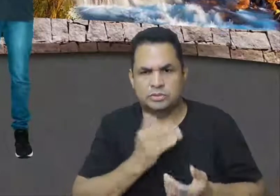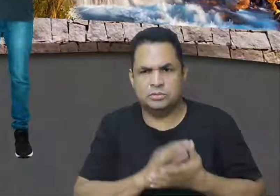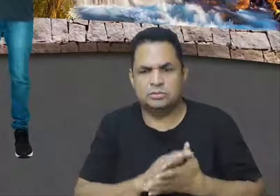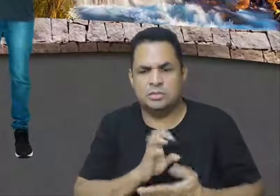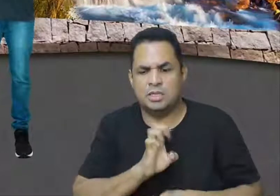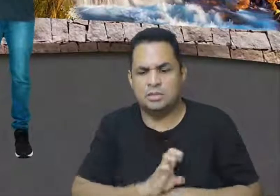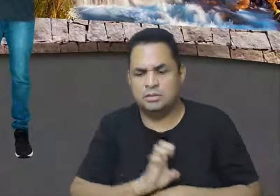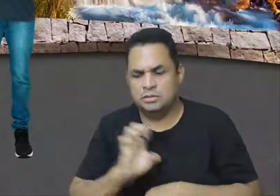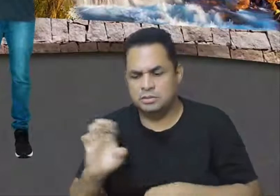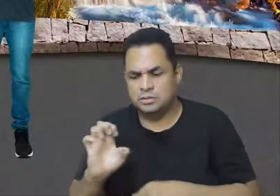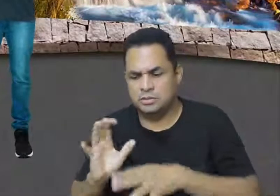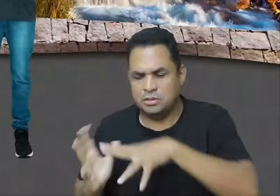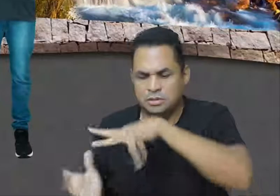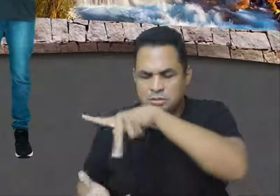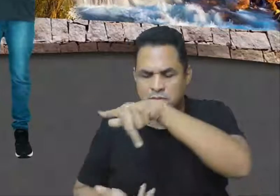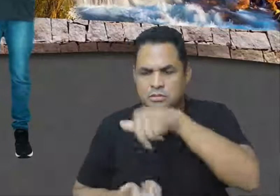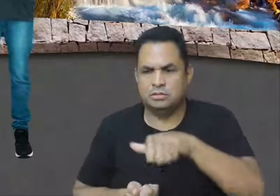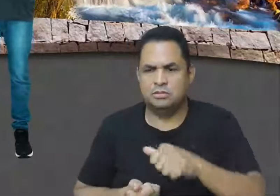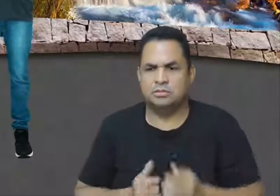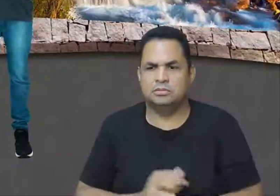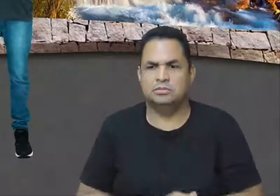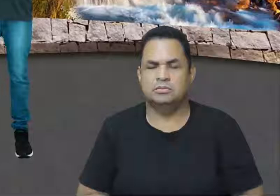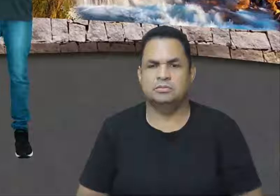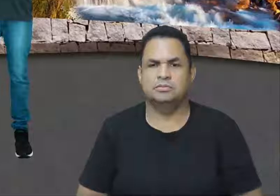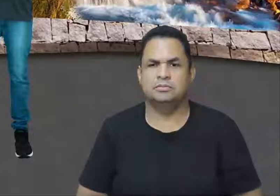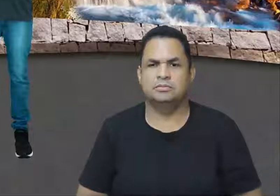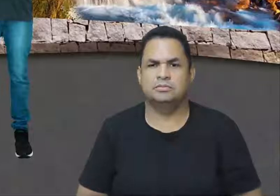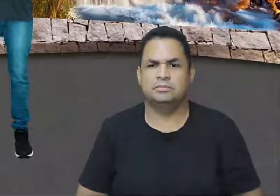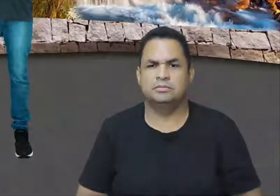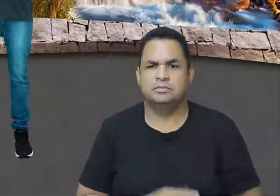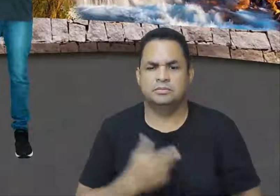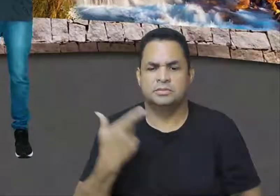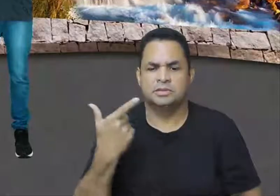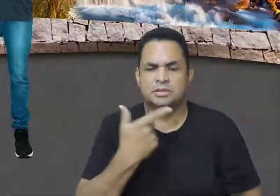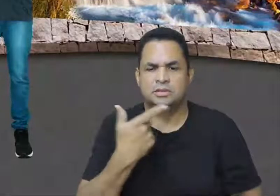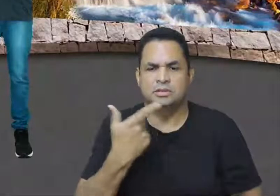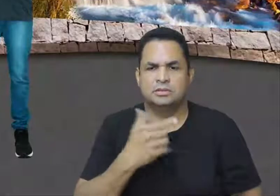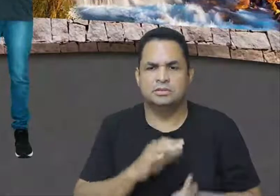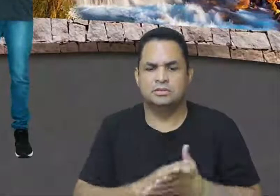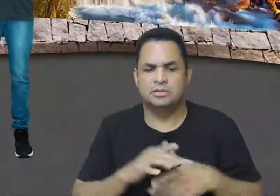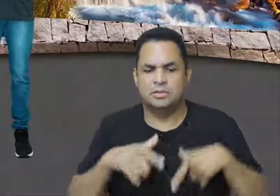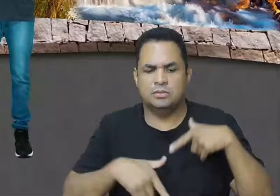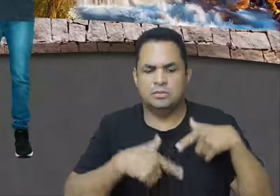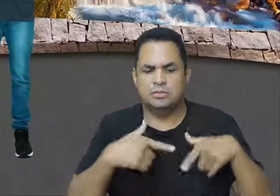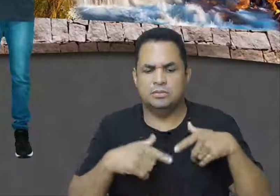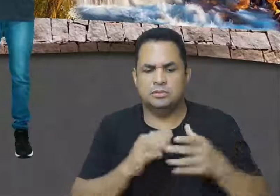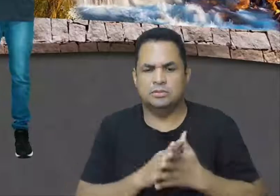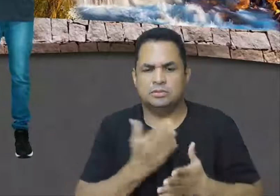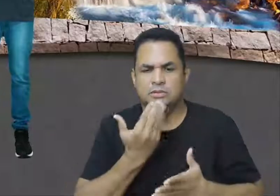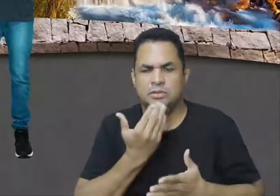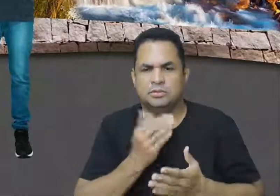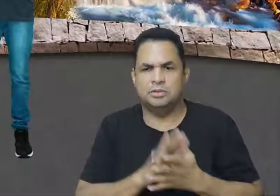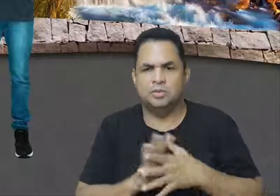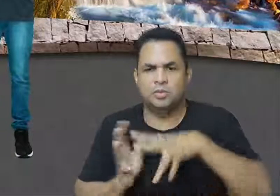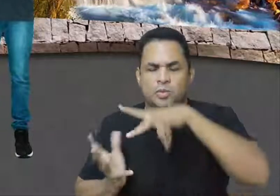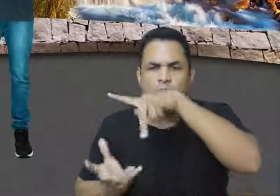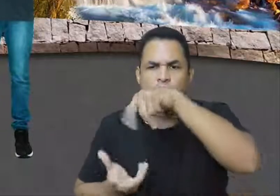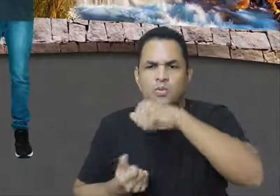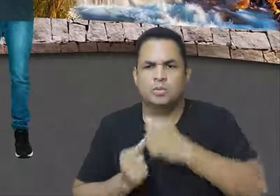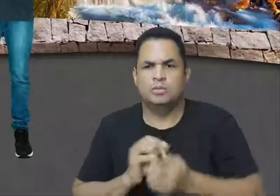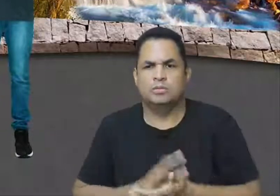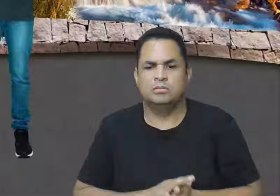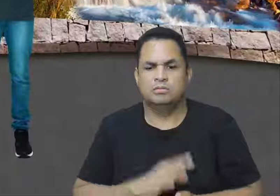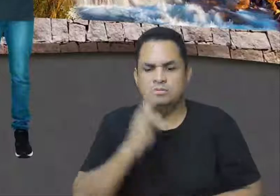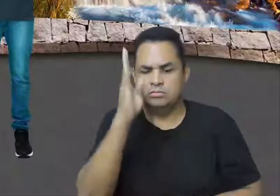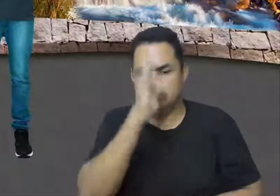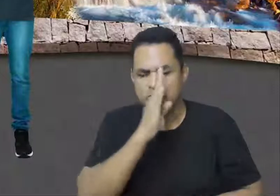até o mercado global. Nós hoje somos o segundo maior produtor de alimentos do planeta. O